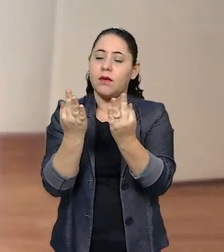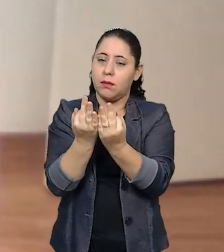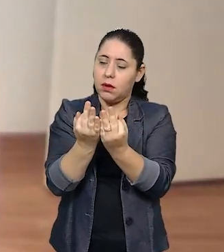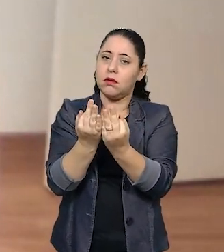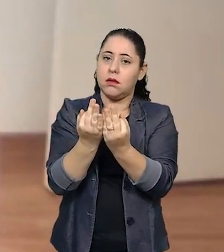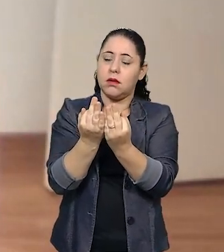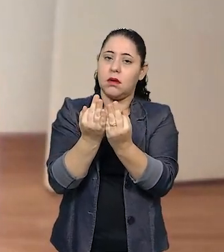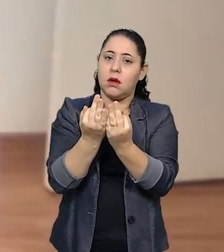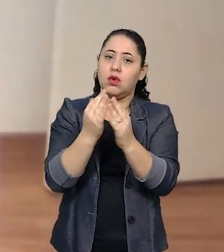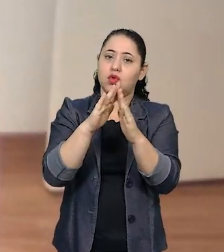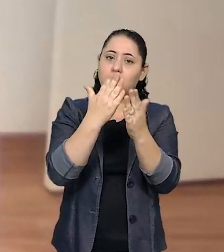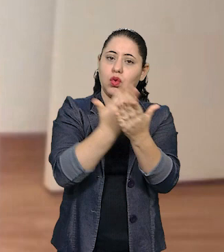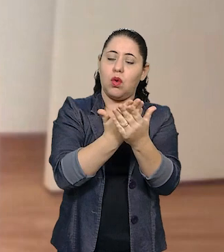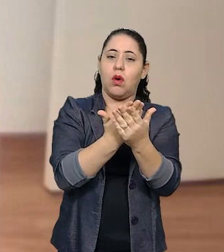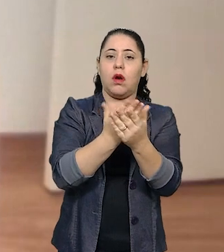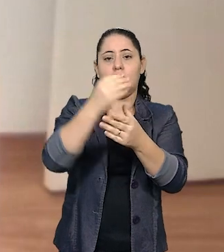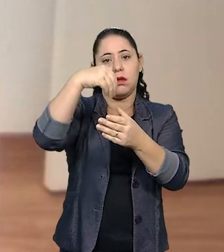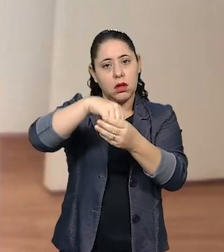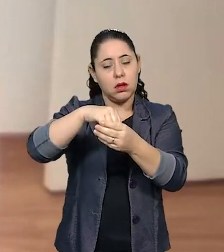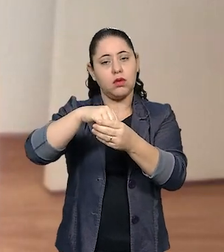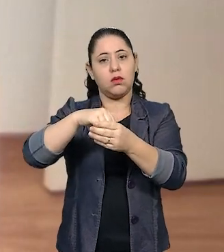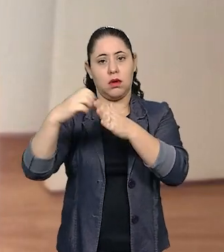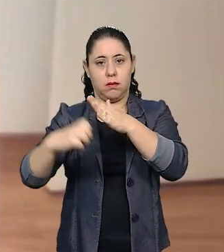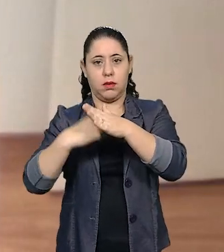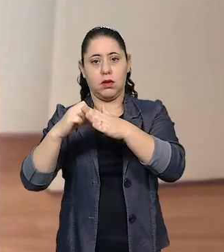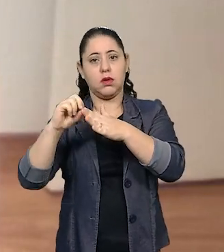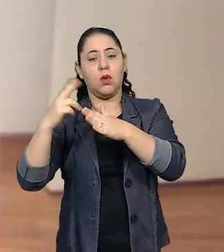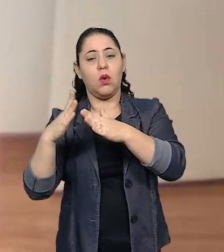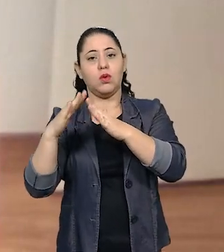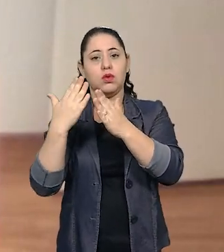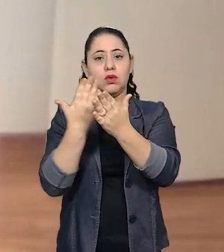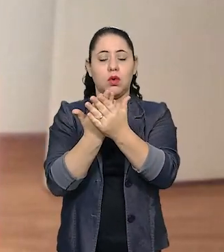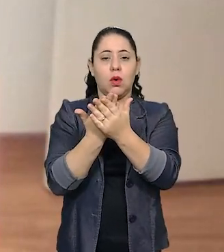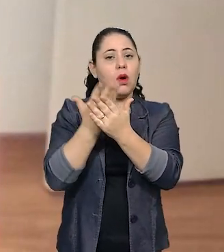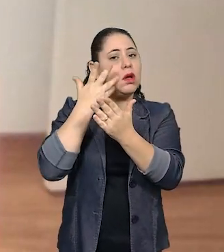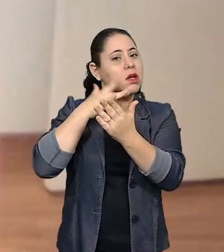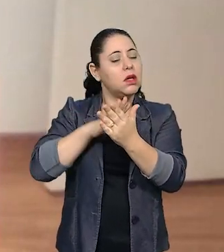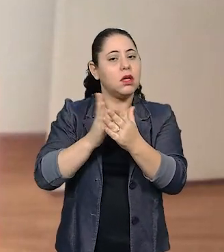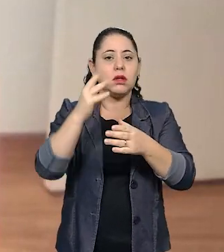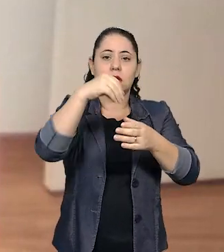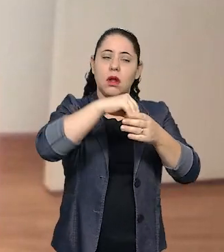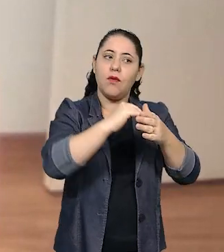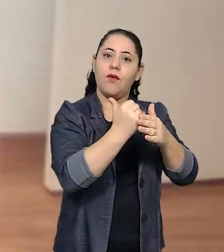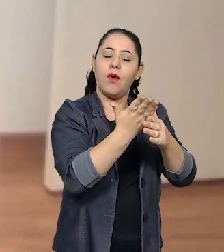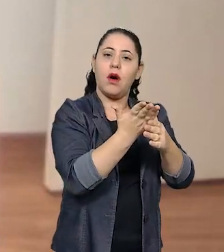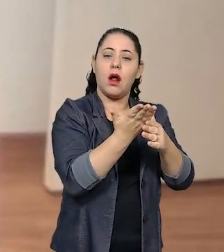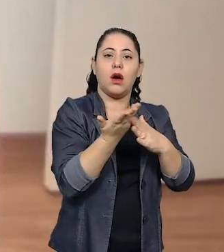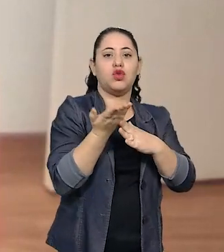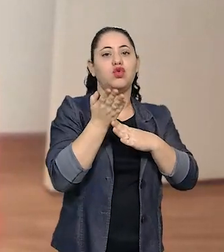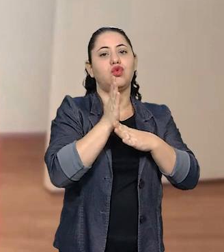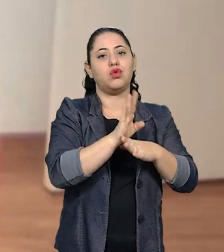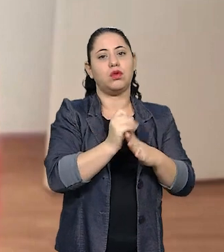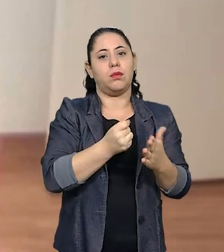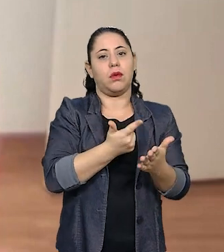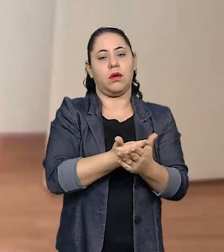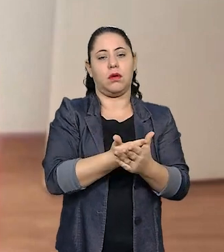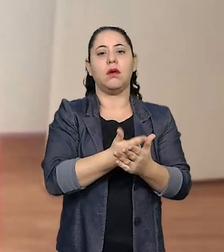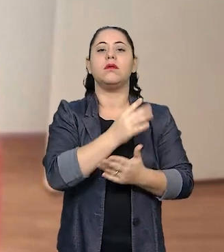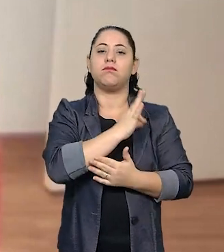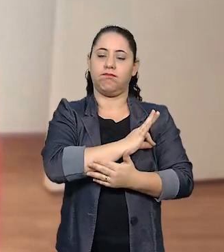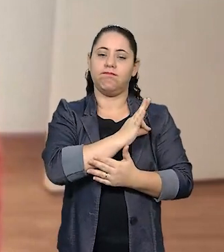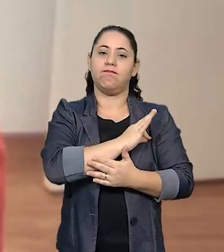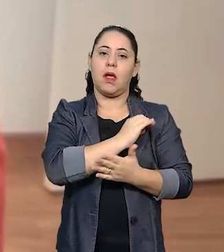de um auxílio para que essa criança se desenvolva e fique ali perto dos pais, né? Seja na creche dentro do